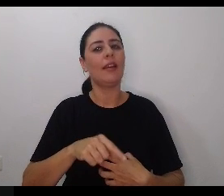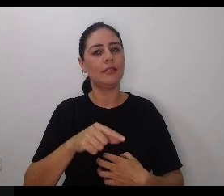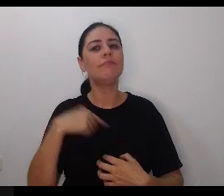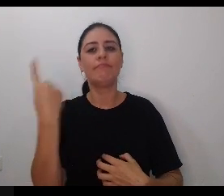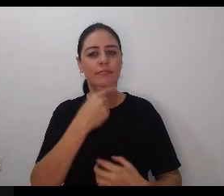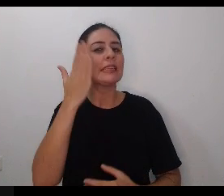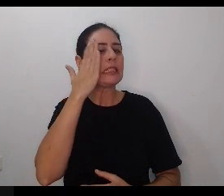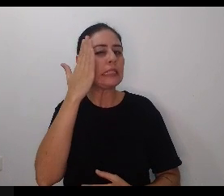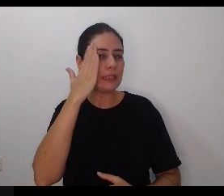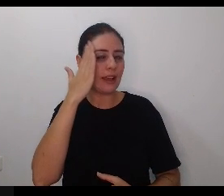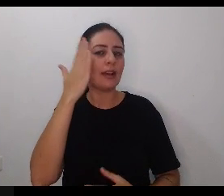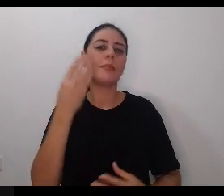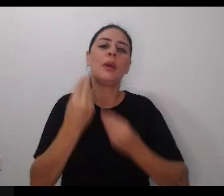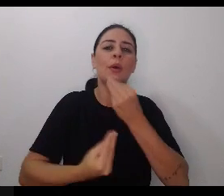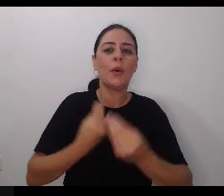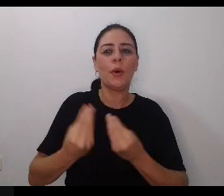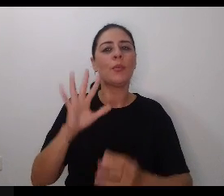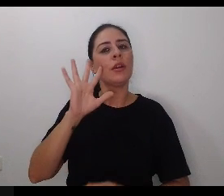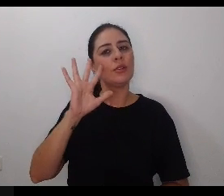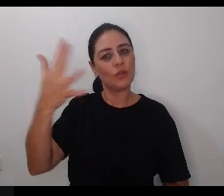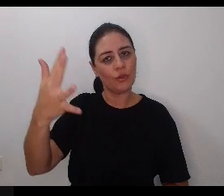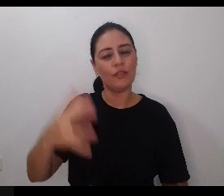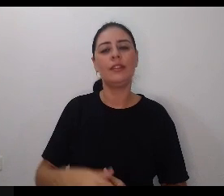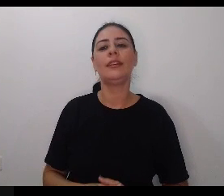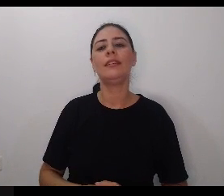esse sentimento, e tudo bem, né? A gente lida com o sentimento.